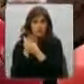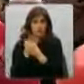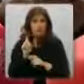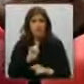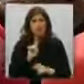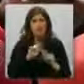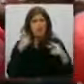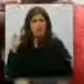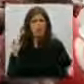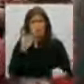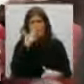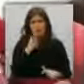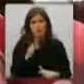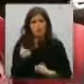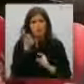versão